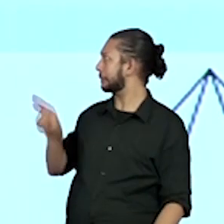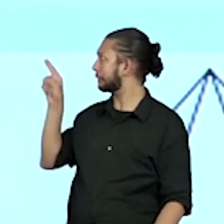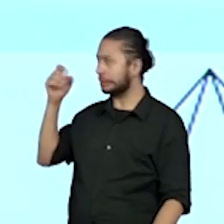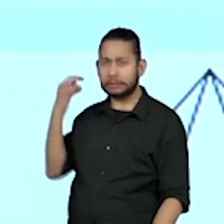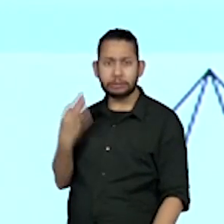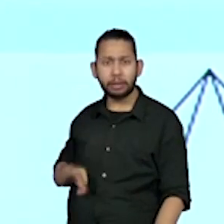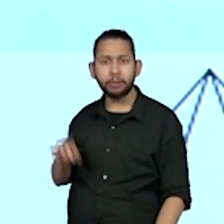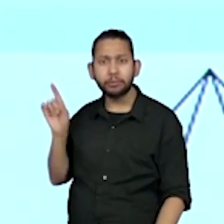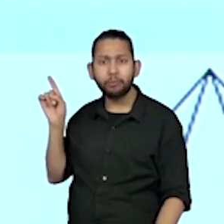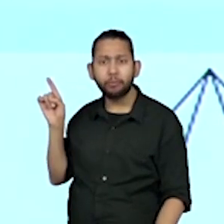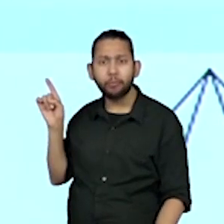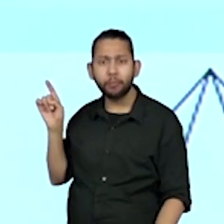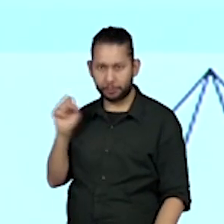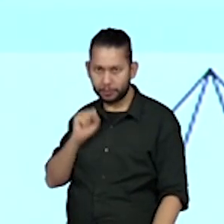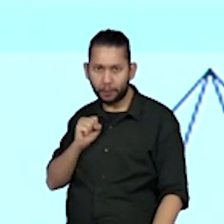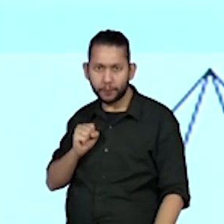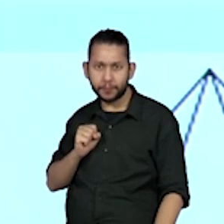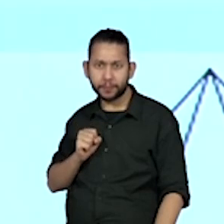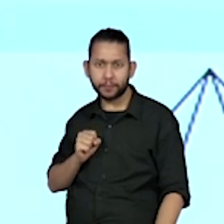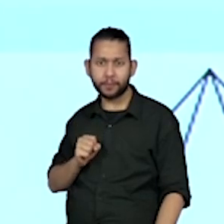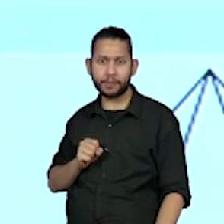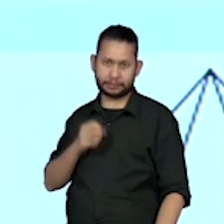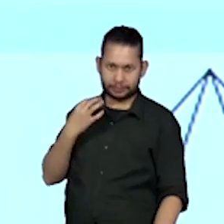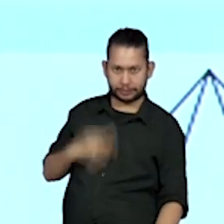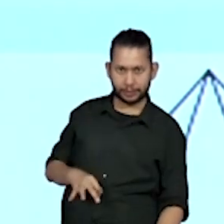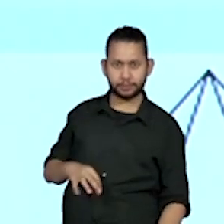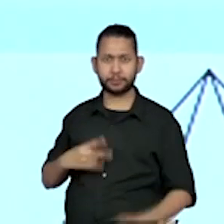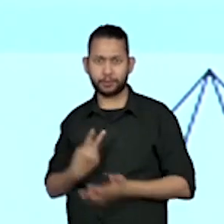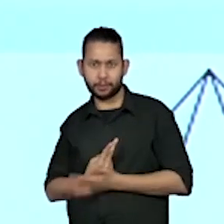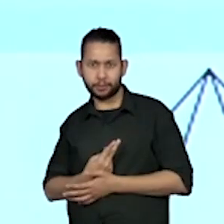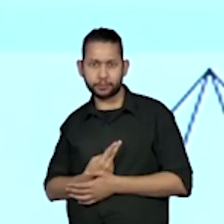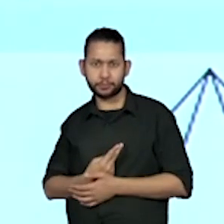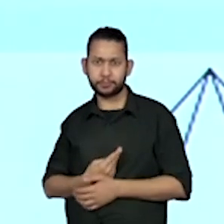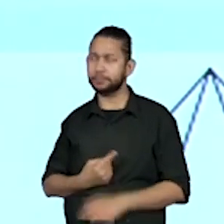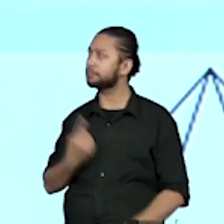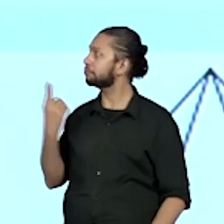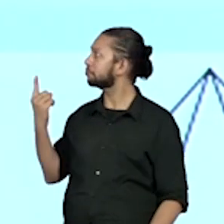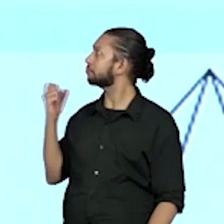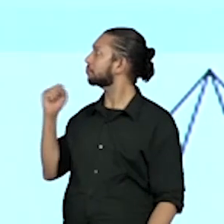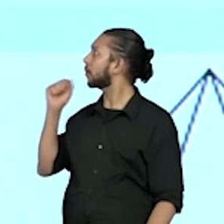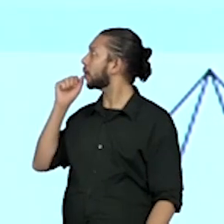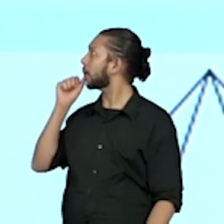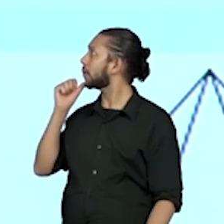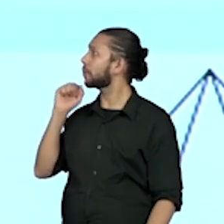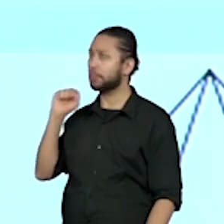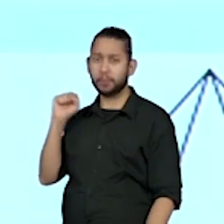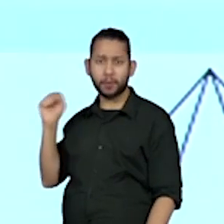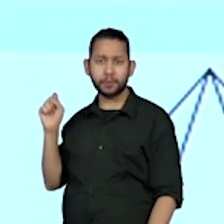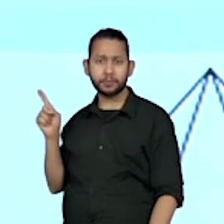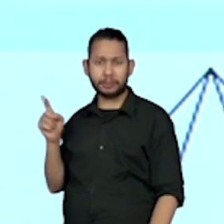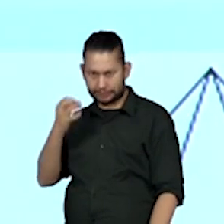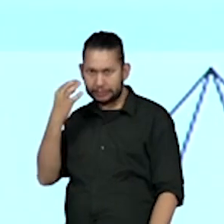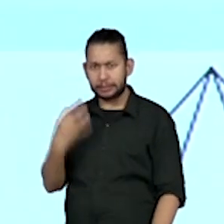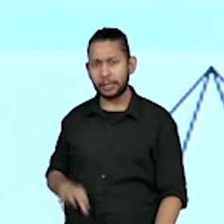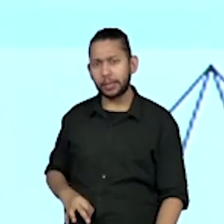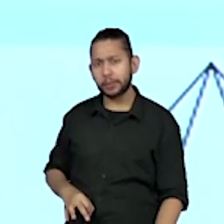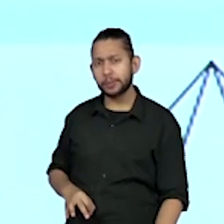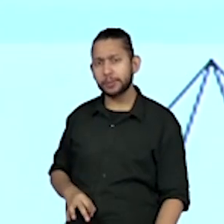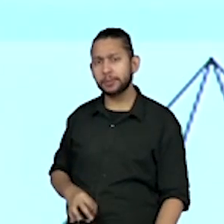certo? Por exemplo, se eu fizer assim, pintei elas em posições diferentes. Tá